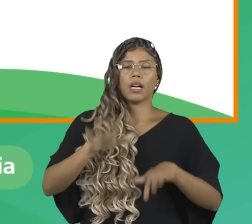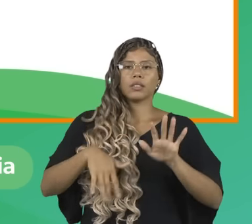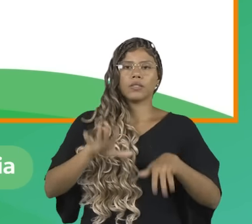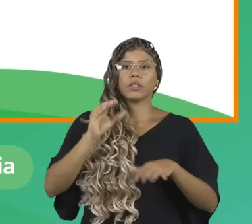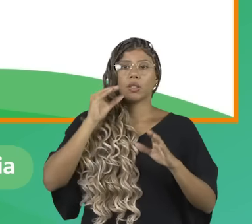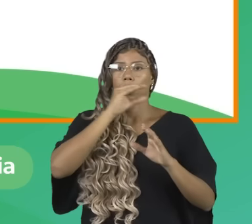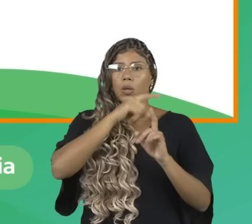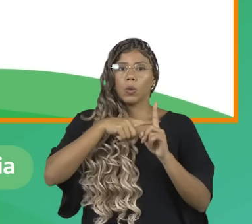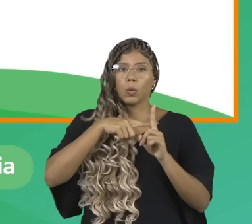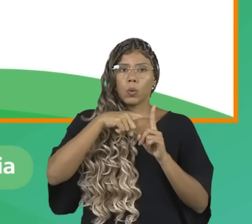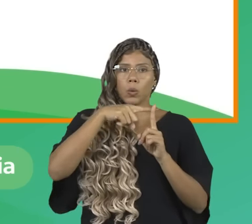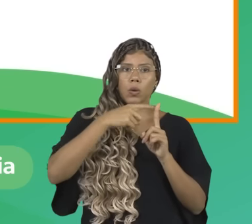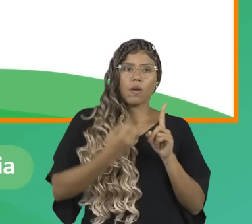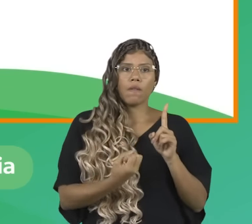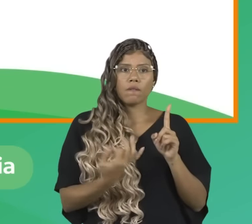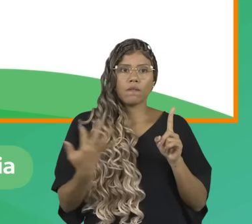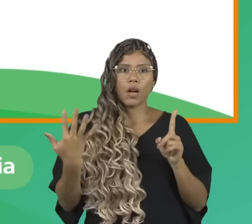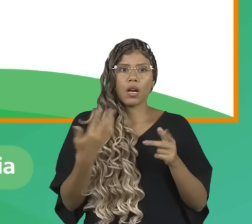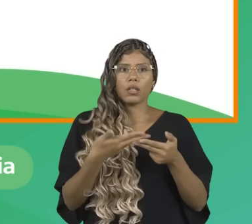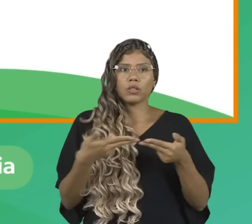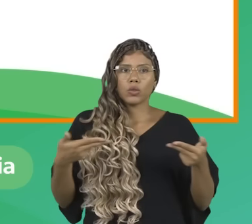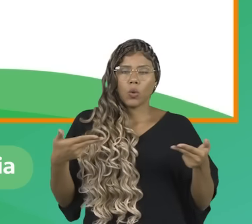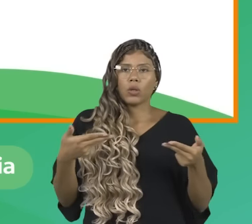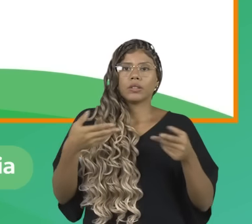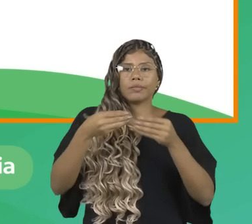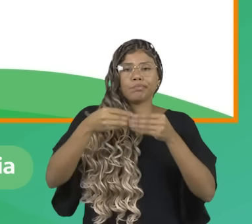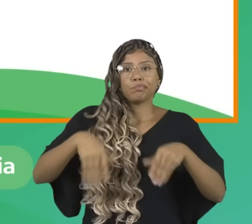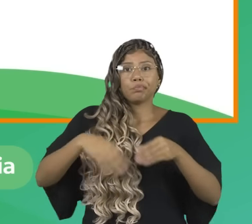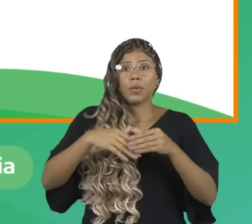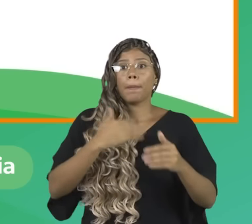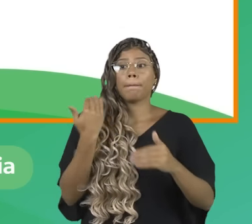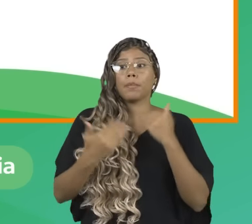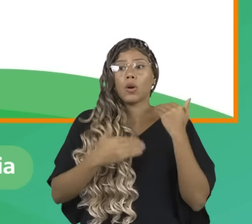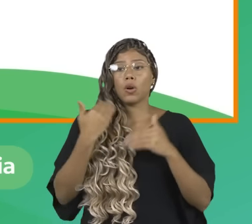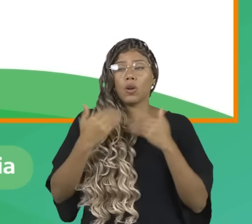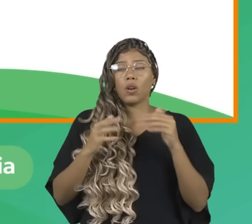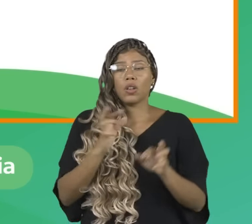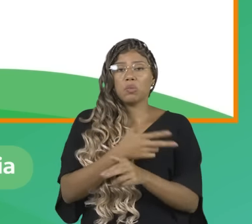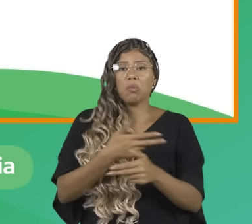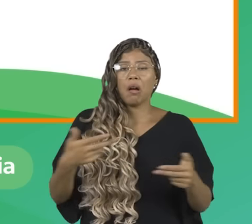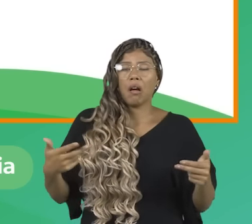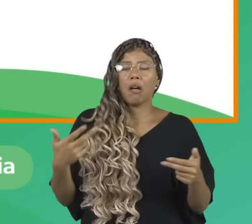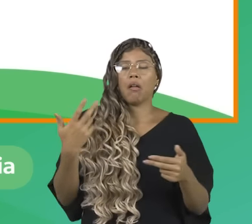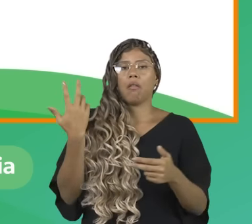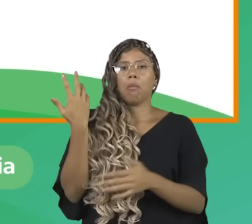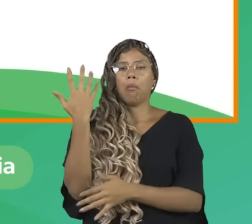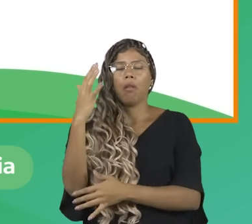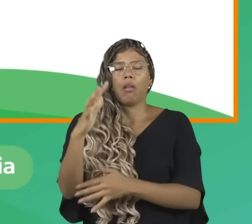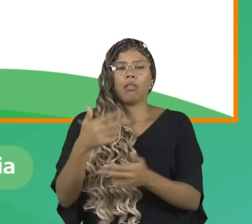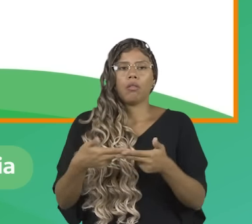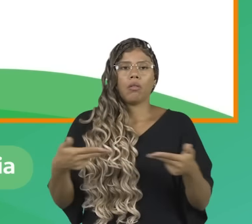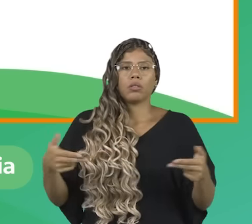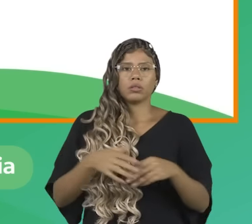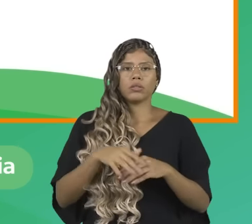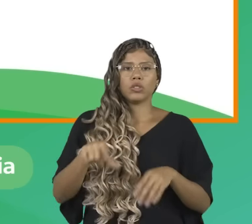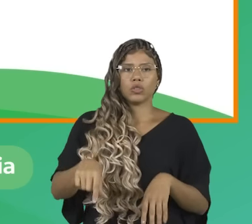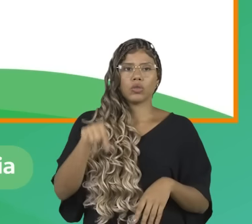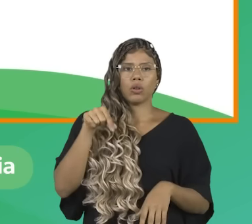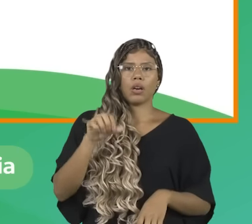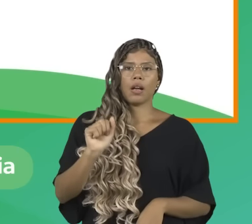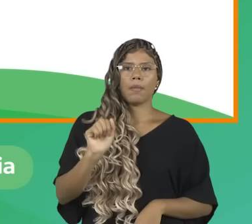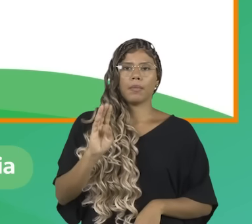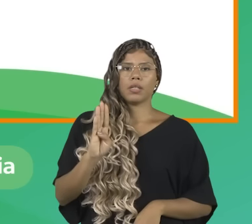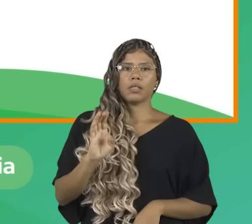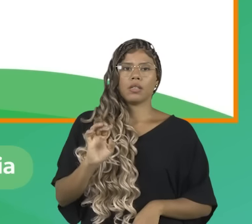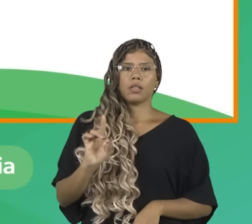ecossistemas são gravemente afetados. Observe as alternativas abaixo e marque a única que não é consequência da alteração da temperatura no